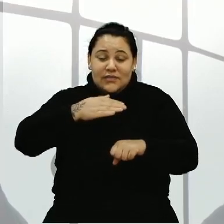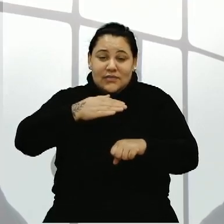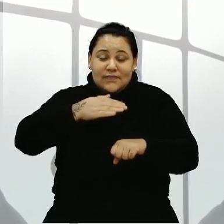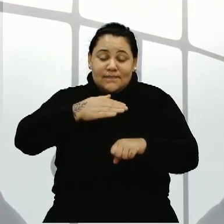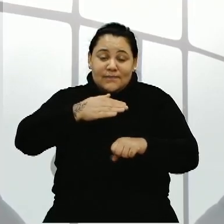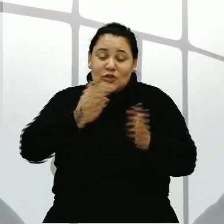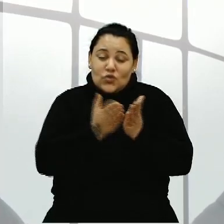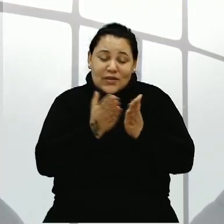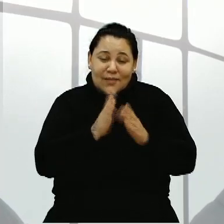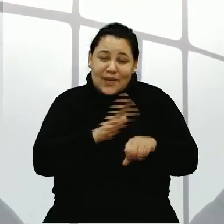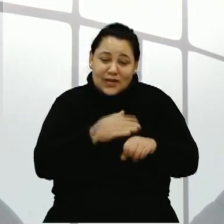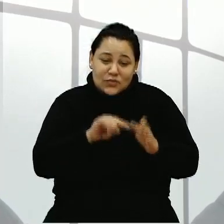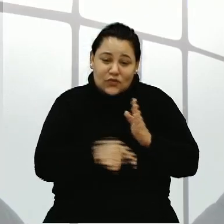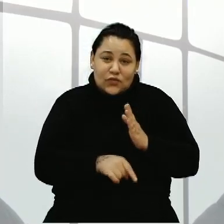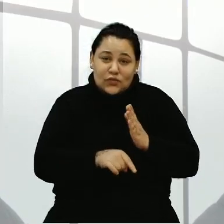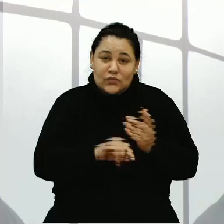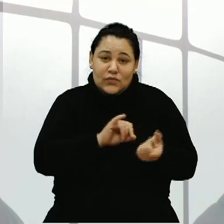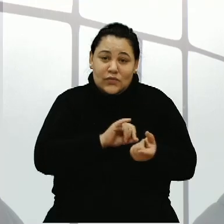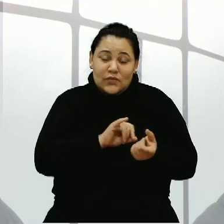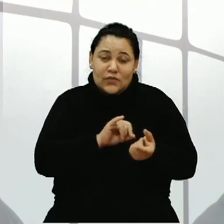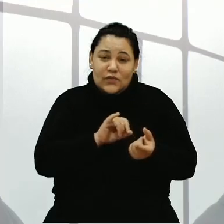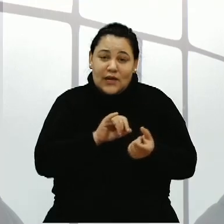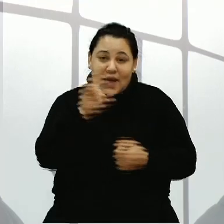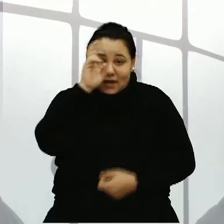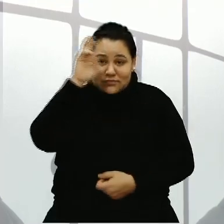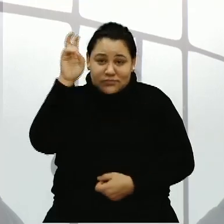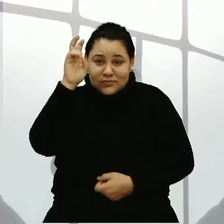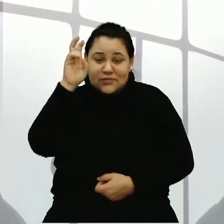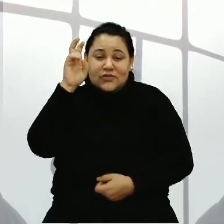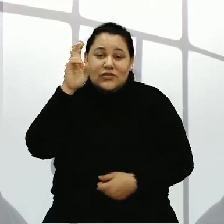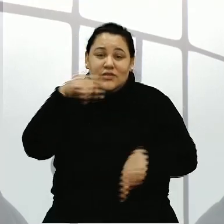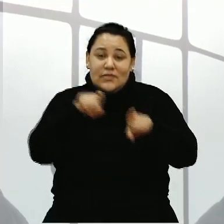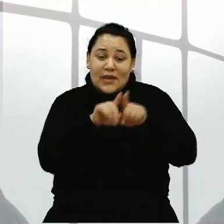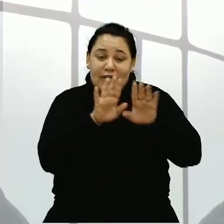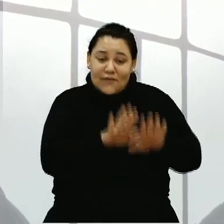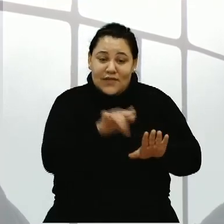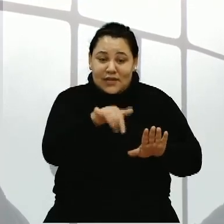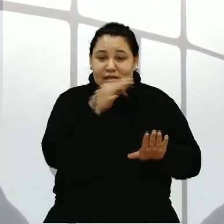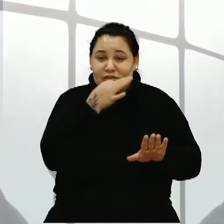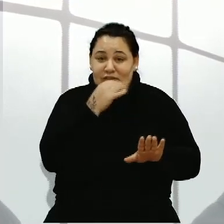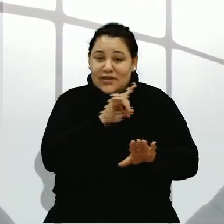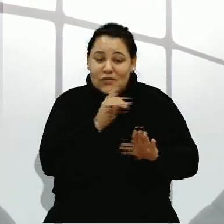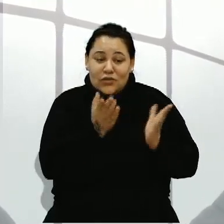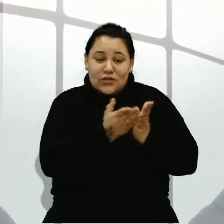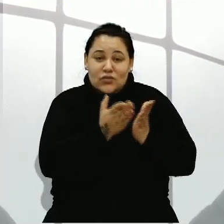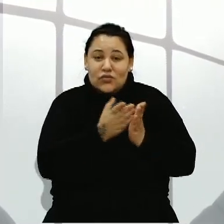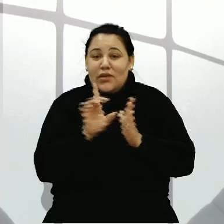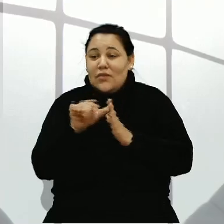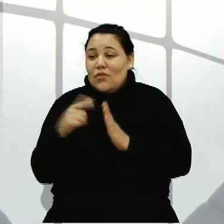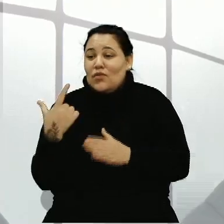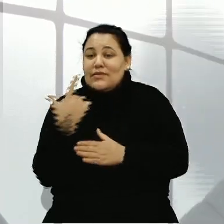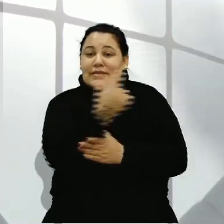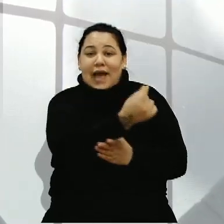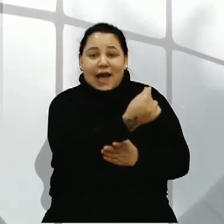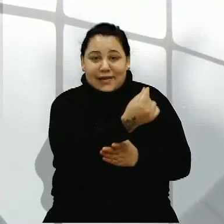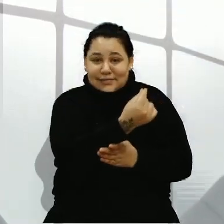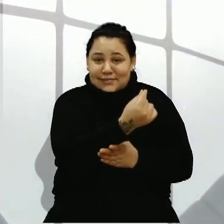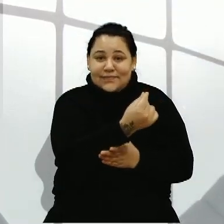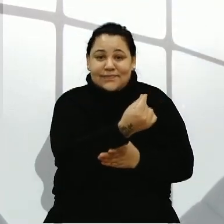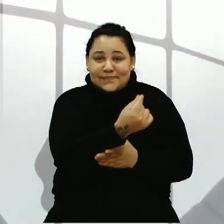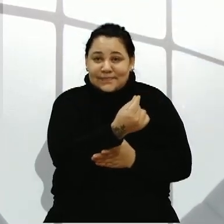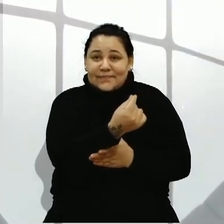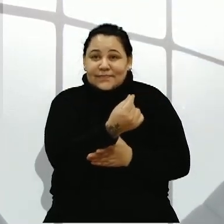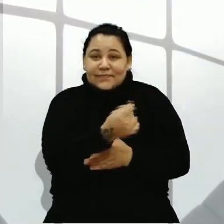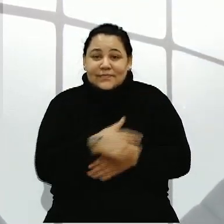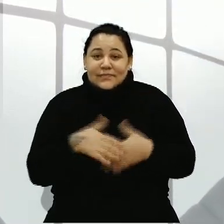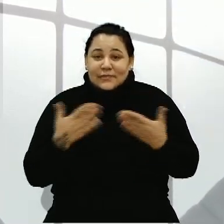é a questão do capital intelectual e que eles permaneçam aqui na nossa cidade, não que estudem aqui nas universidades e vão embora.